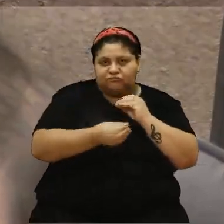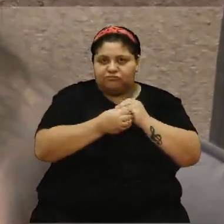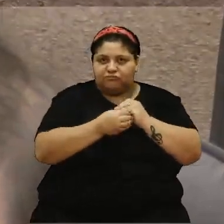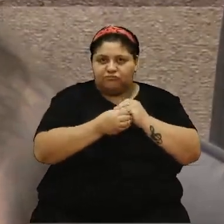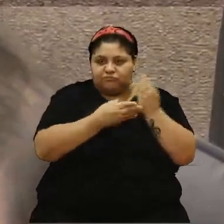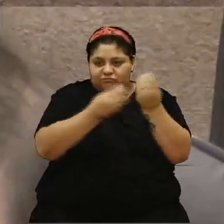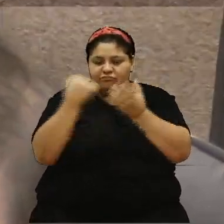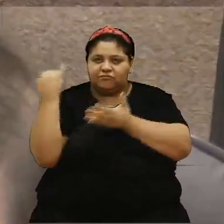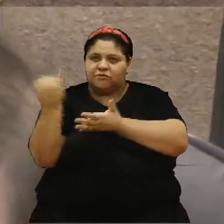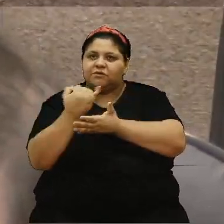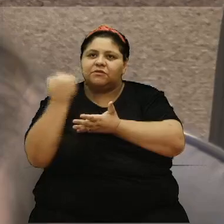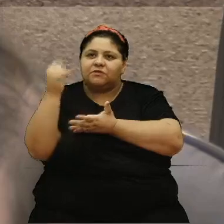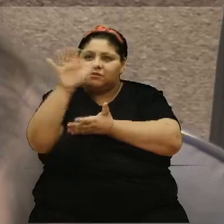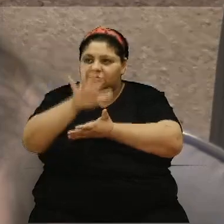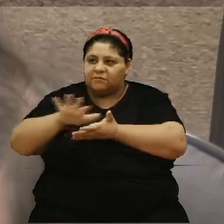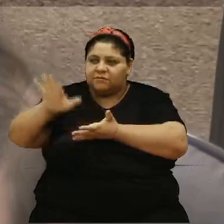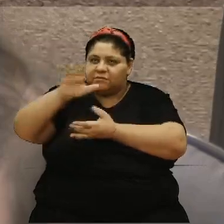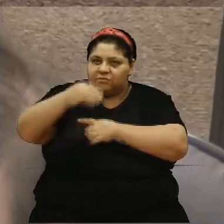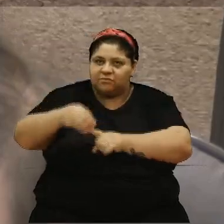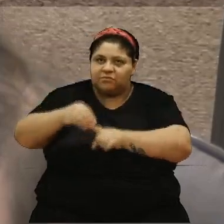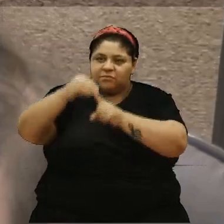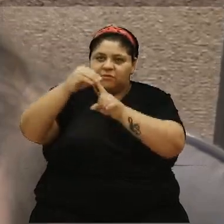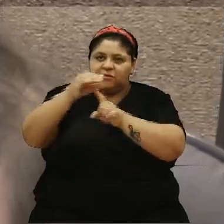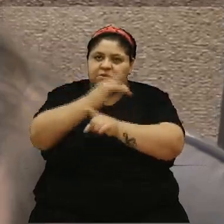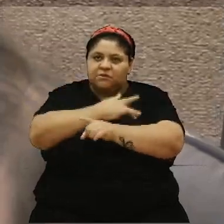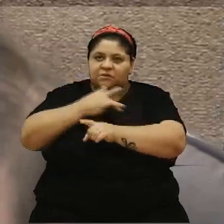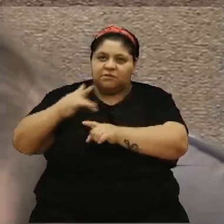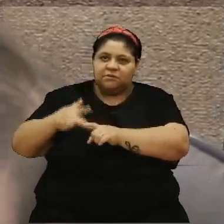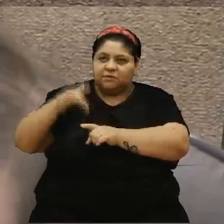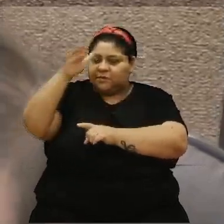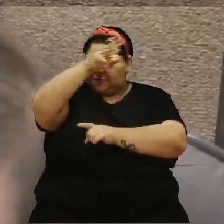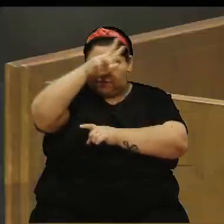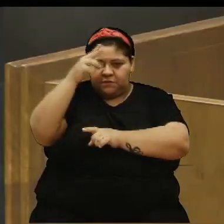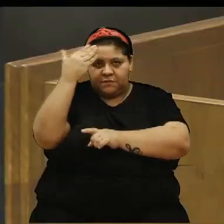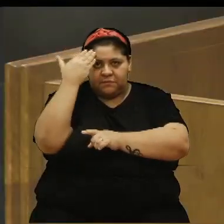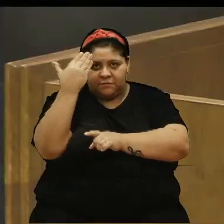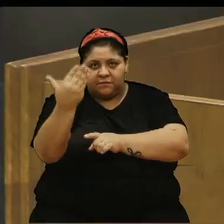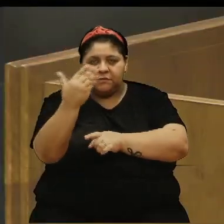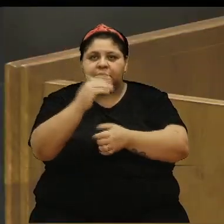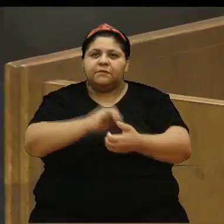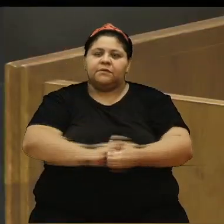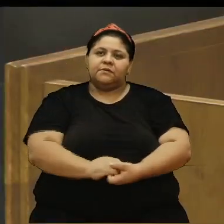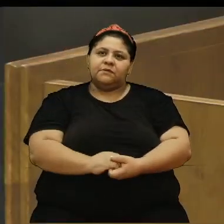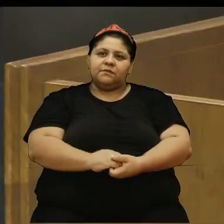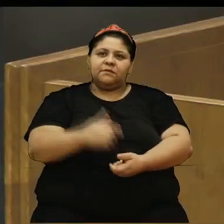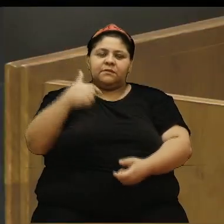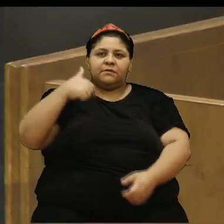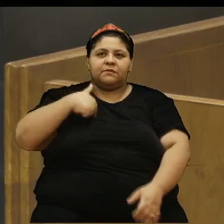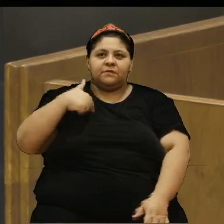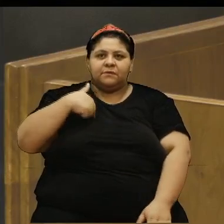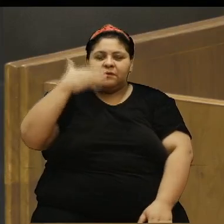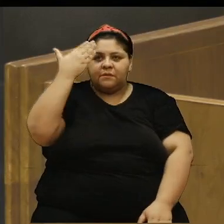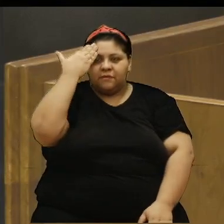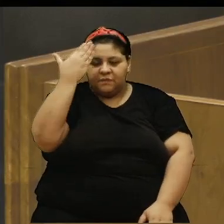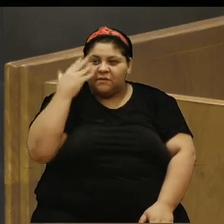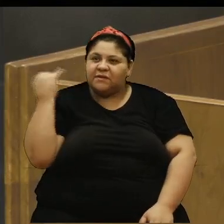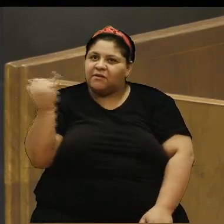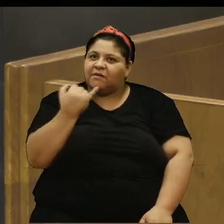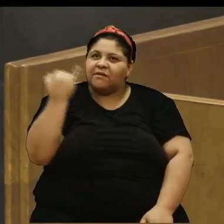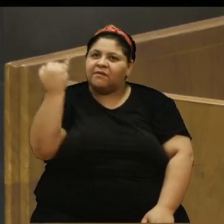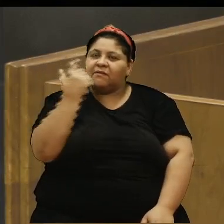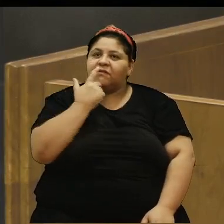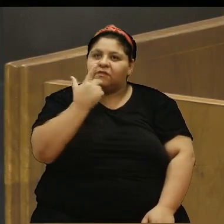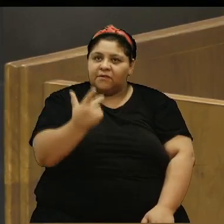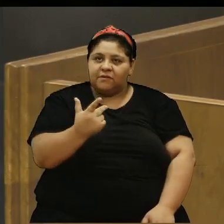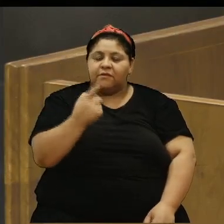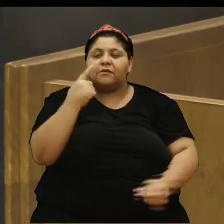tão importantes para a área, principalmente da saúde do nosso município. Obrigada, vereadora, pela parte. Eu que lhe agradeço, vereadora Daiane, e é importante que a gente fale